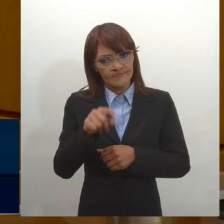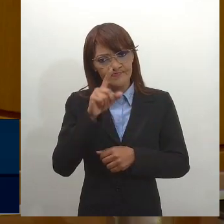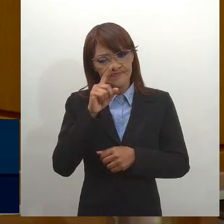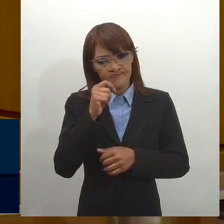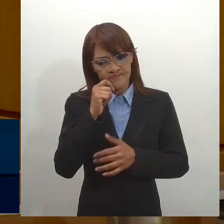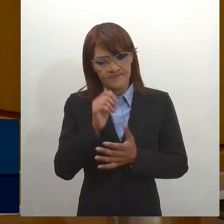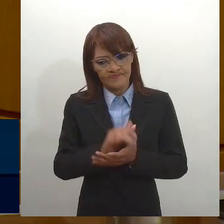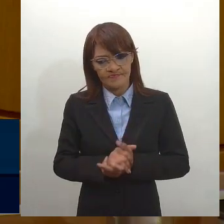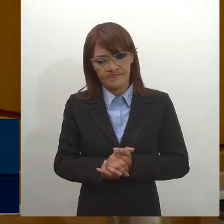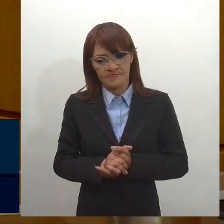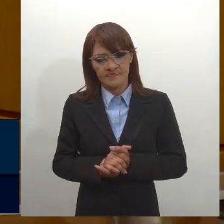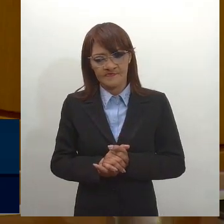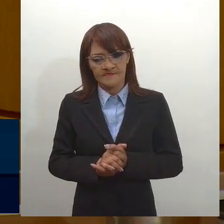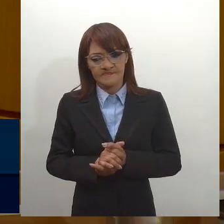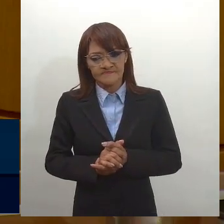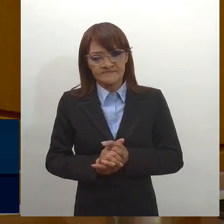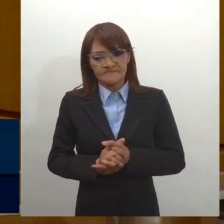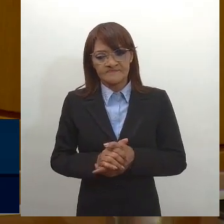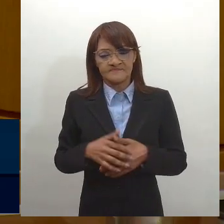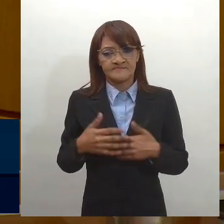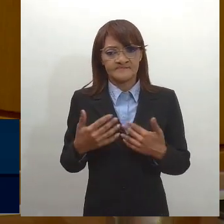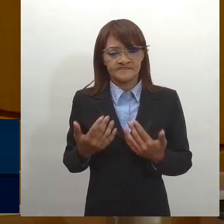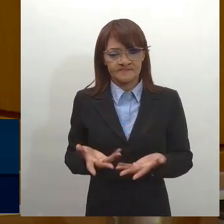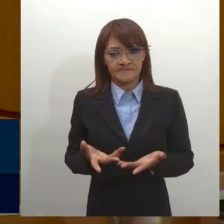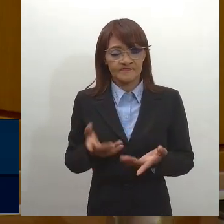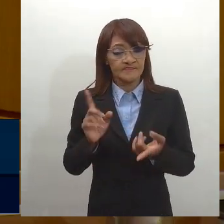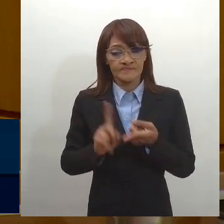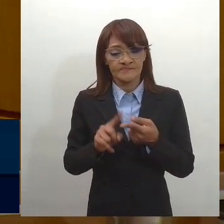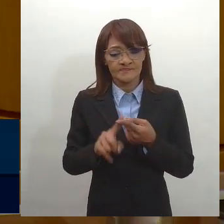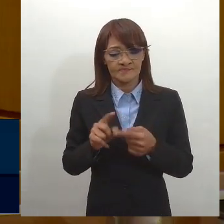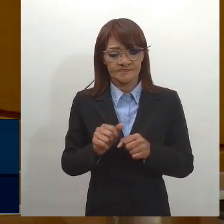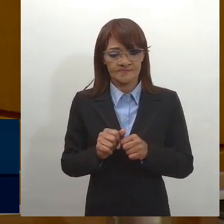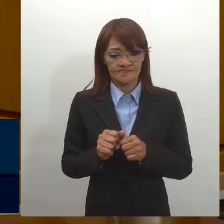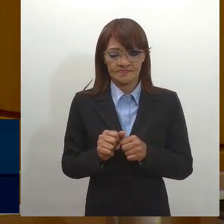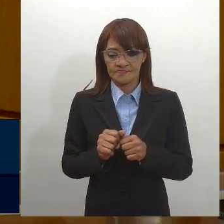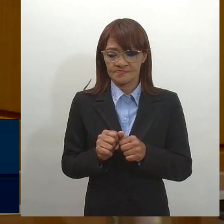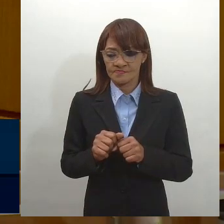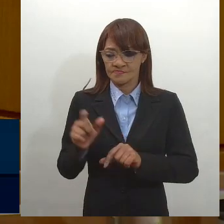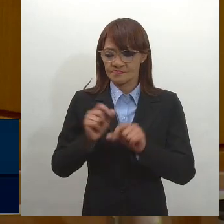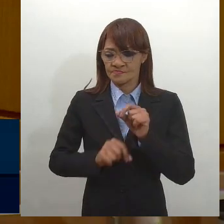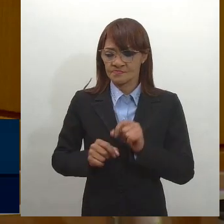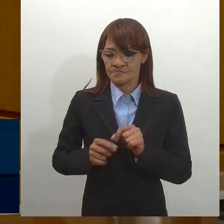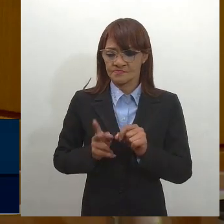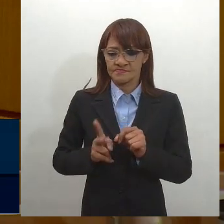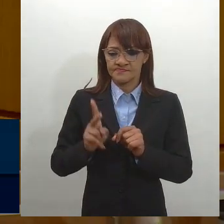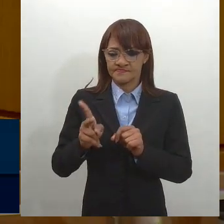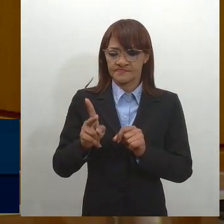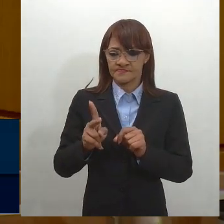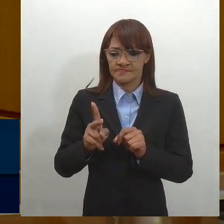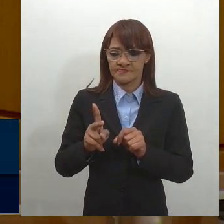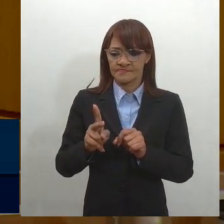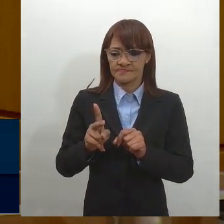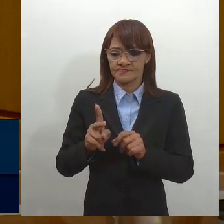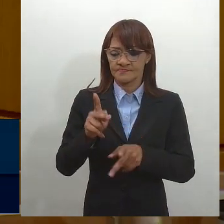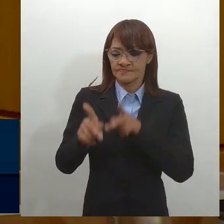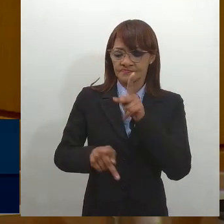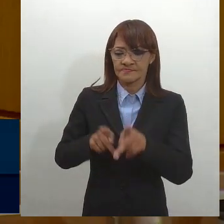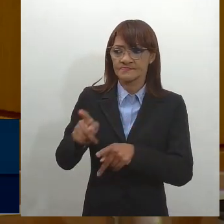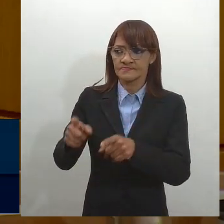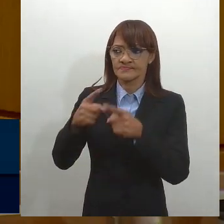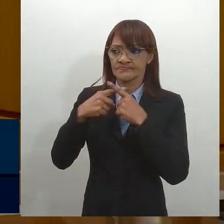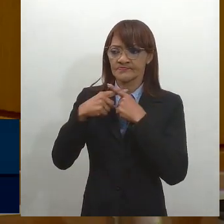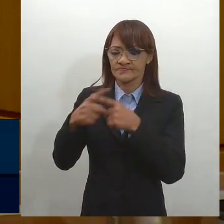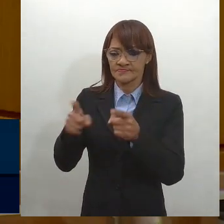Como se não bastassem as constantes reclamações, né, e uma das passagens